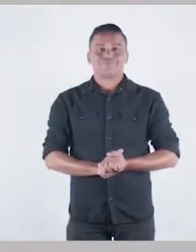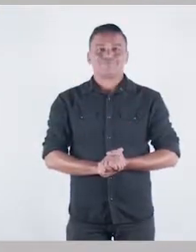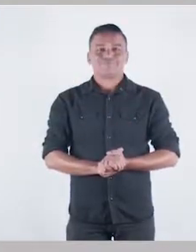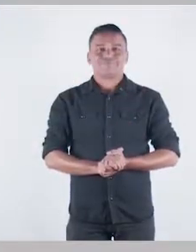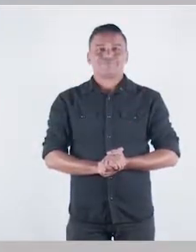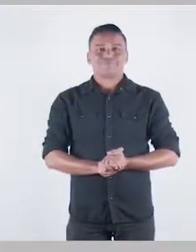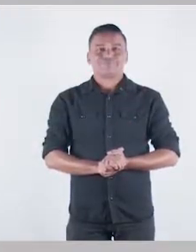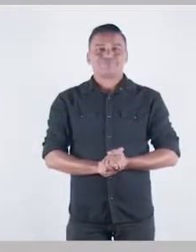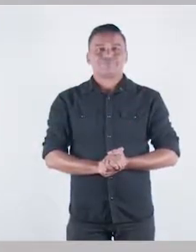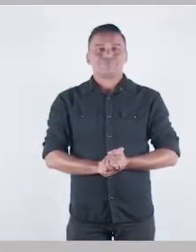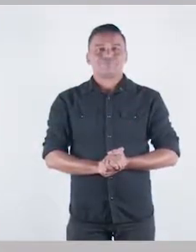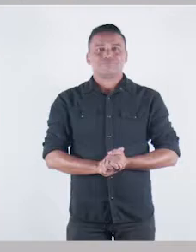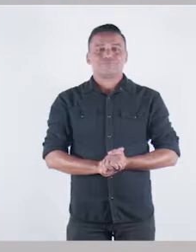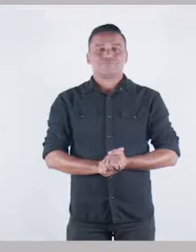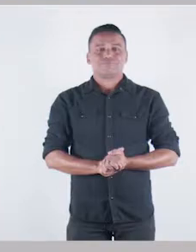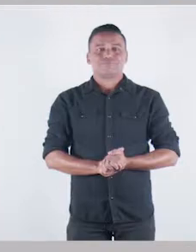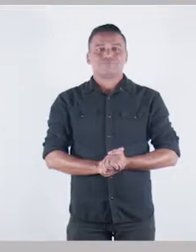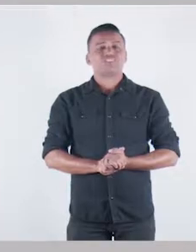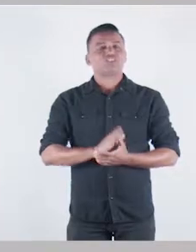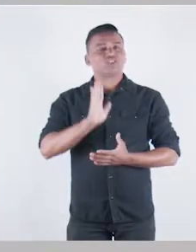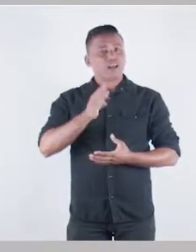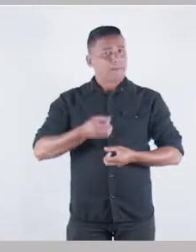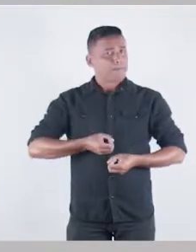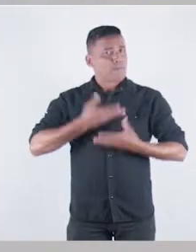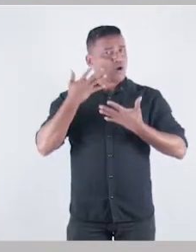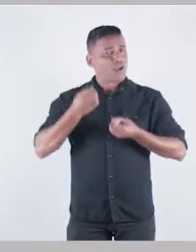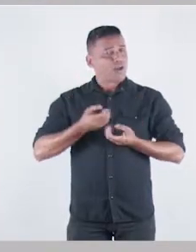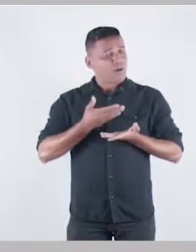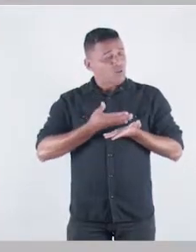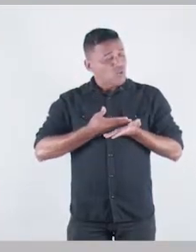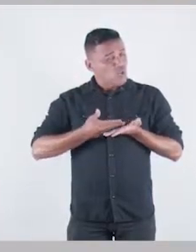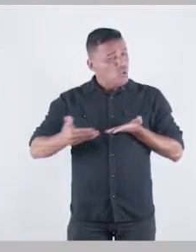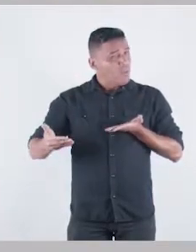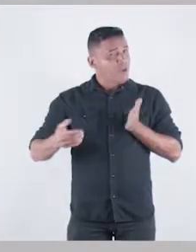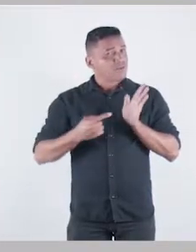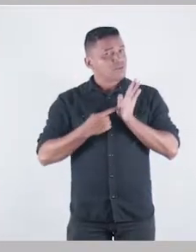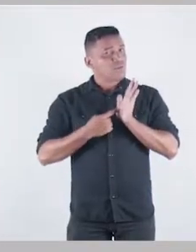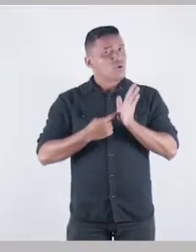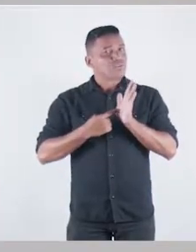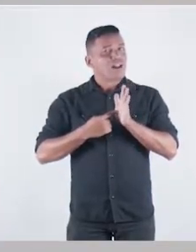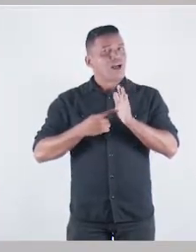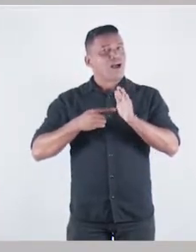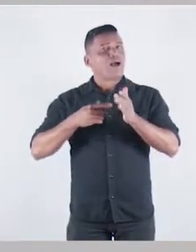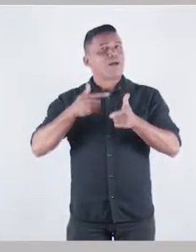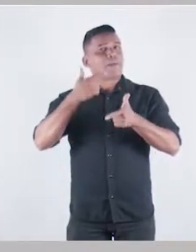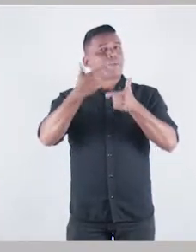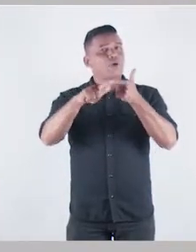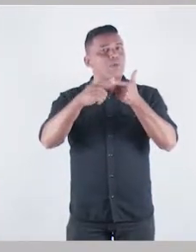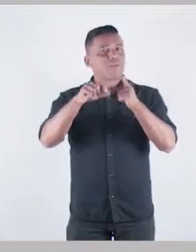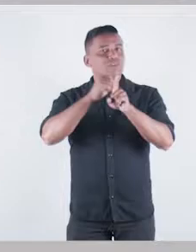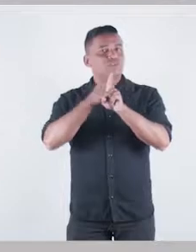que é já um poema que eu começo a tratar da questão racial no livro.